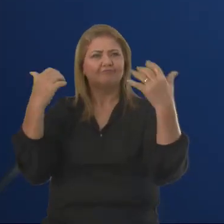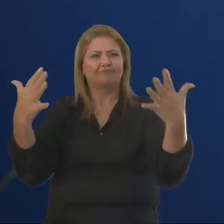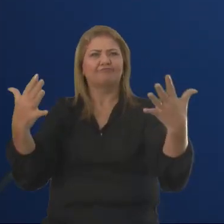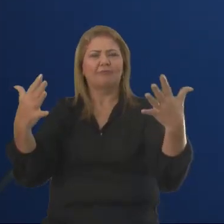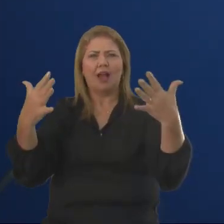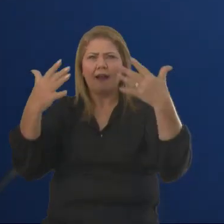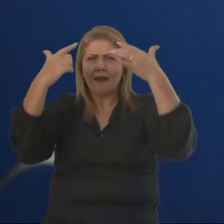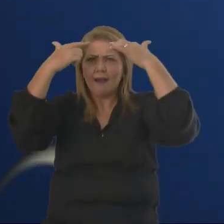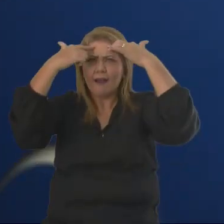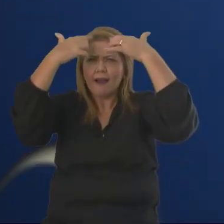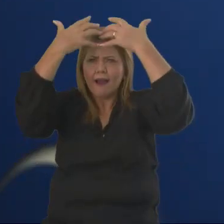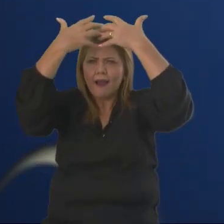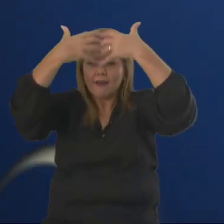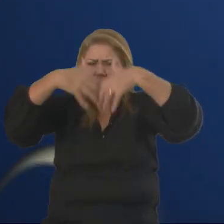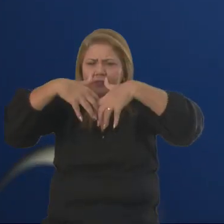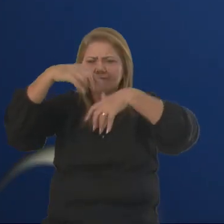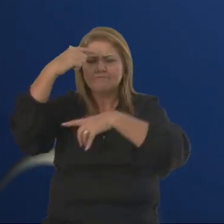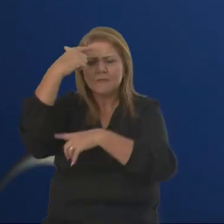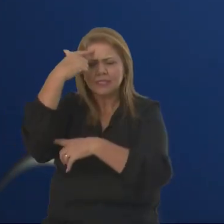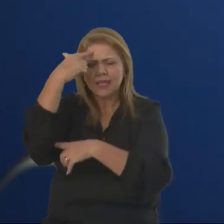reflexão.